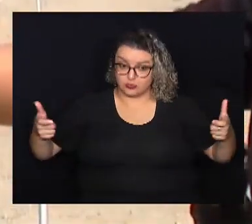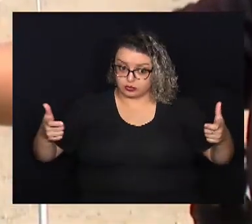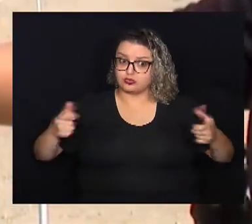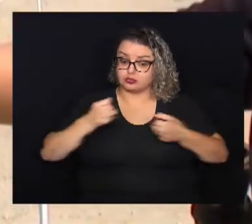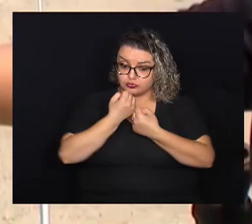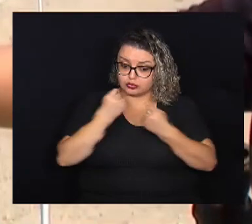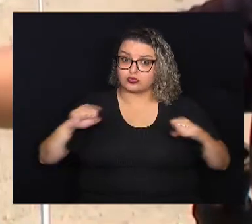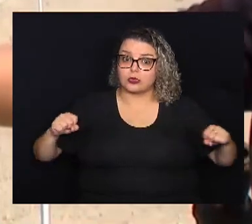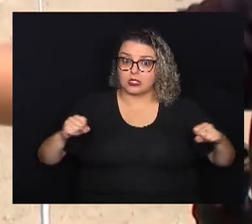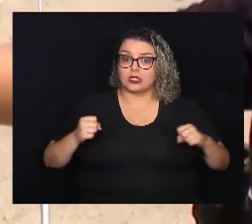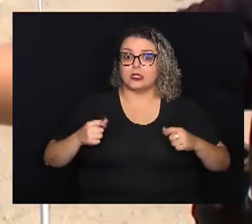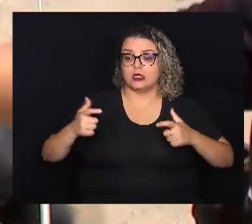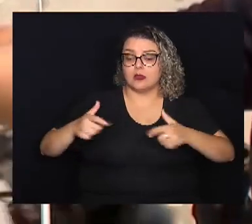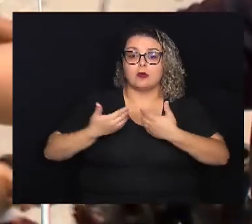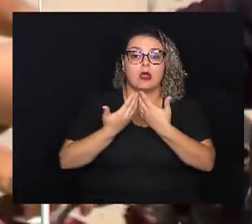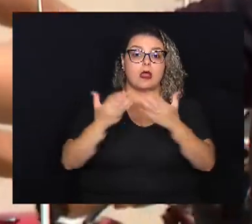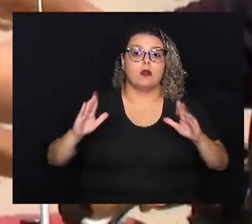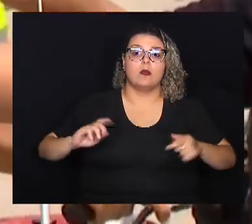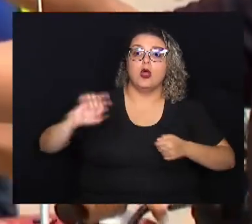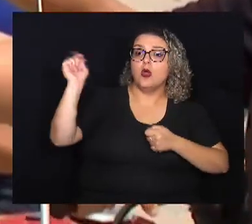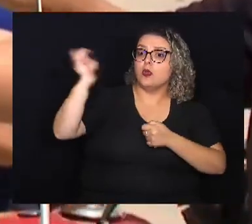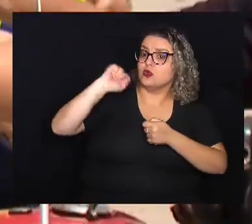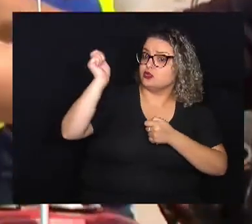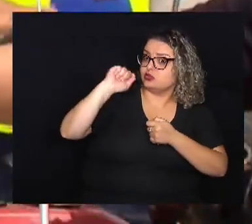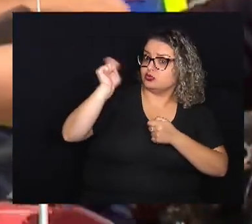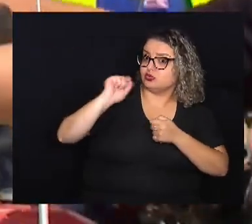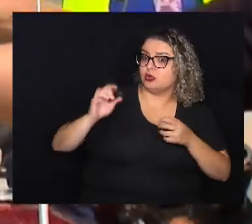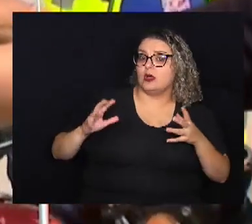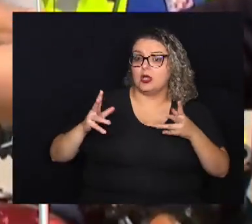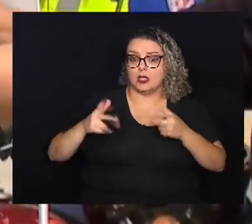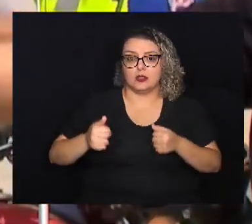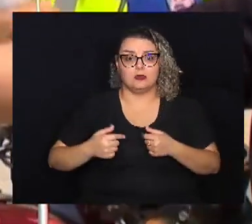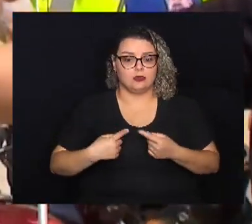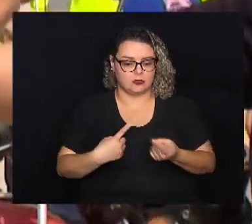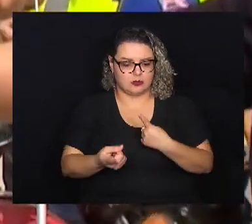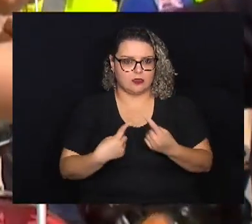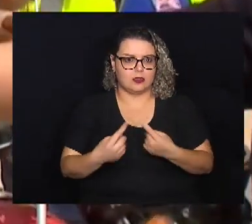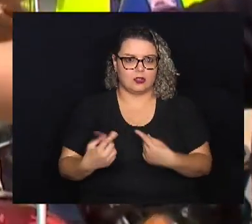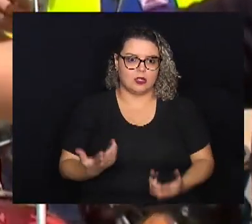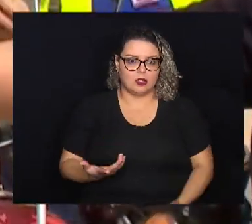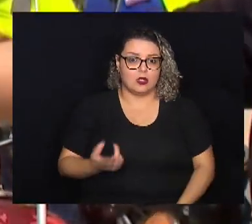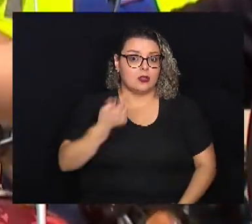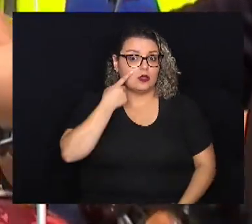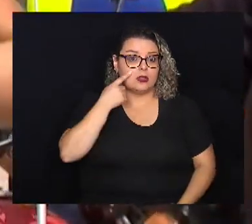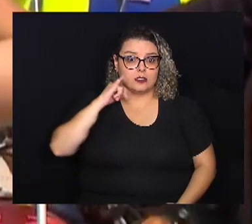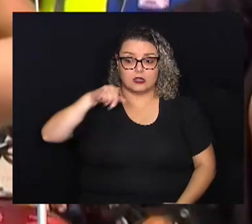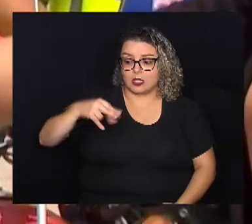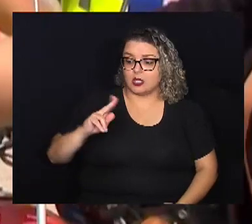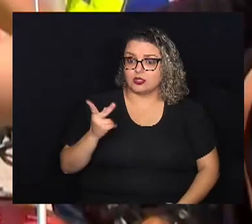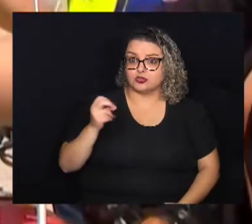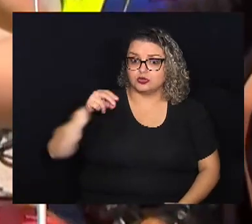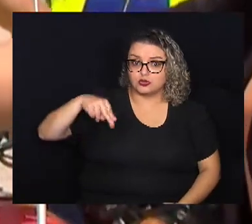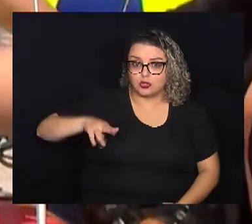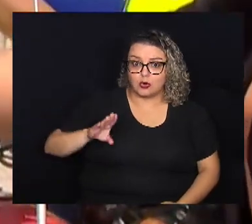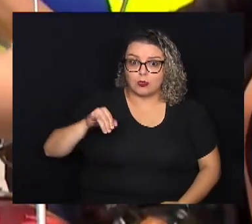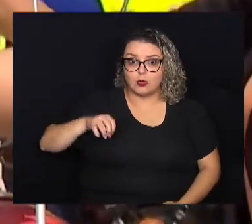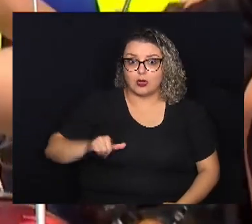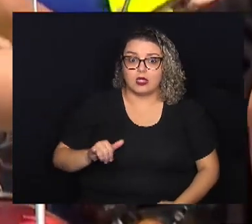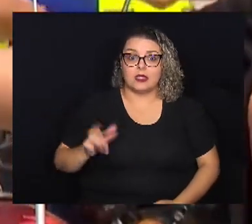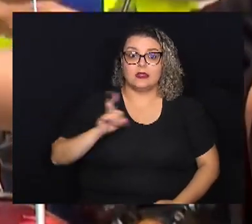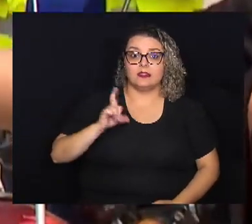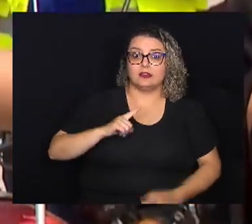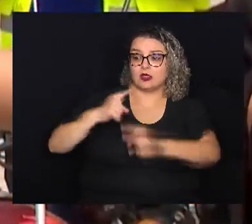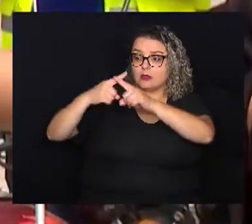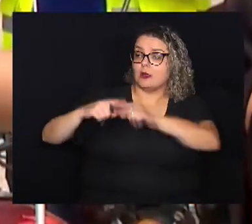muito espaço aberto que eles podem empinar pipa e é tudo beirando a avenida, velho. Você vê, na John Boy, eles têm campeonato de pipa na